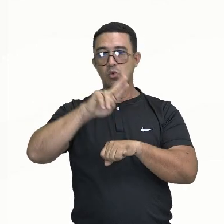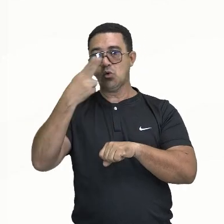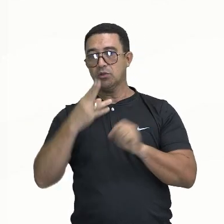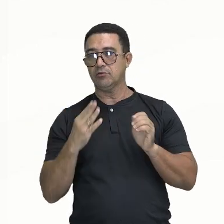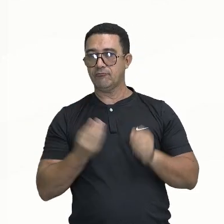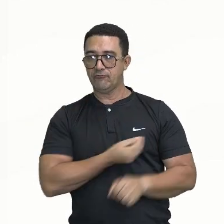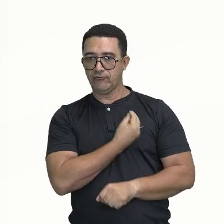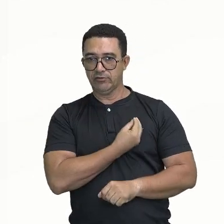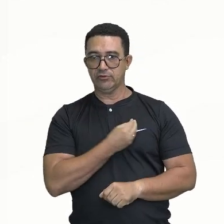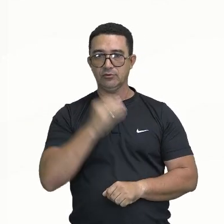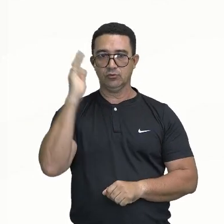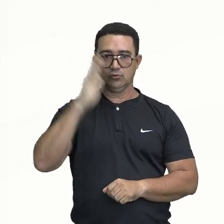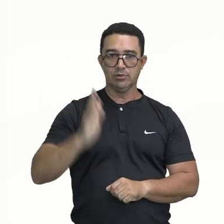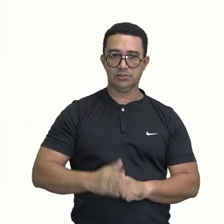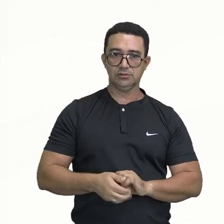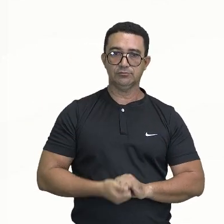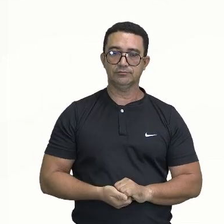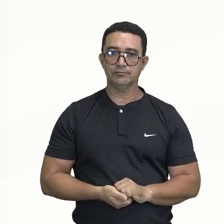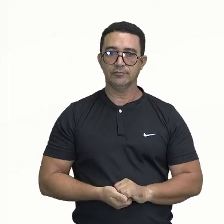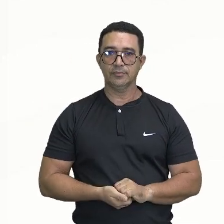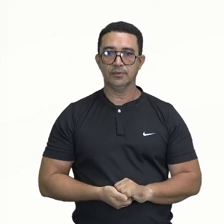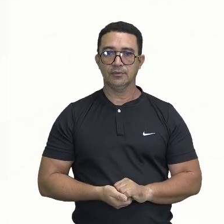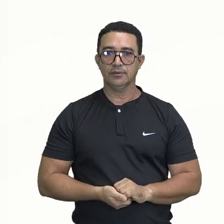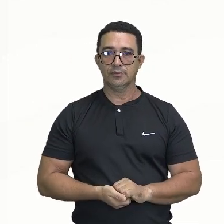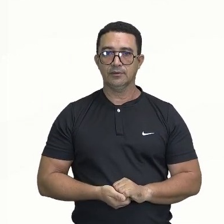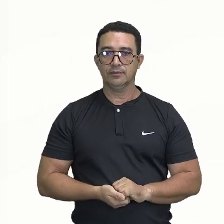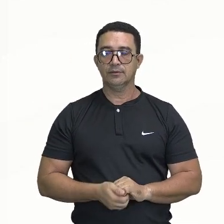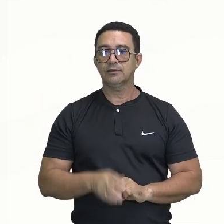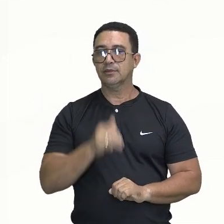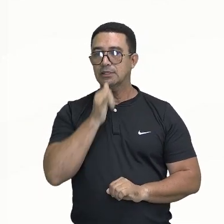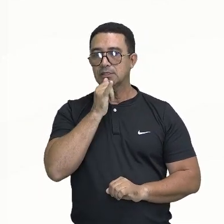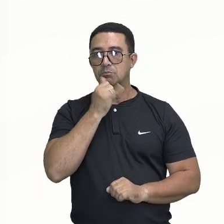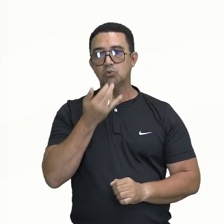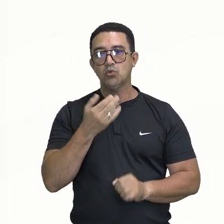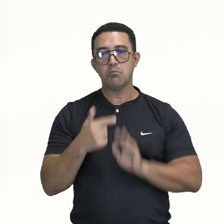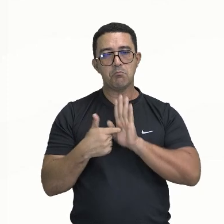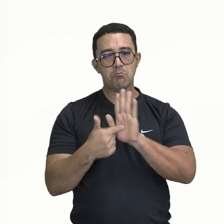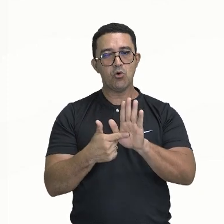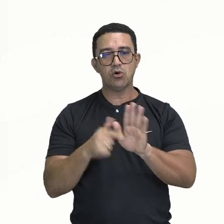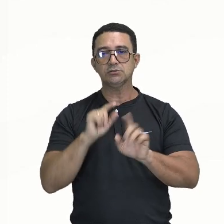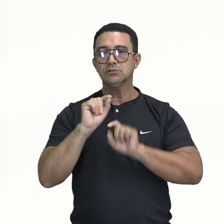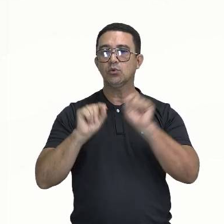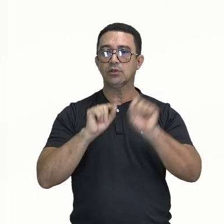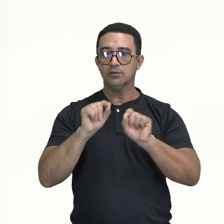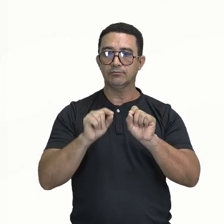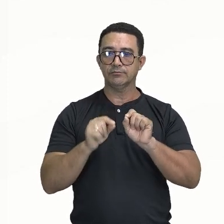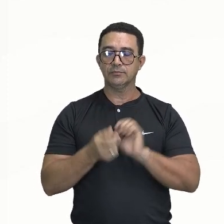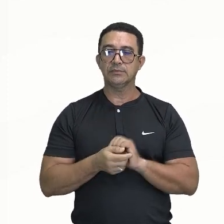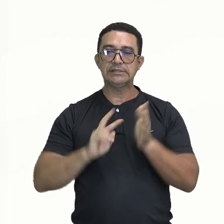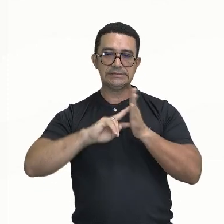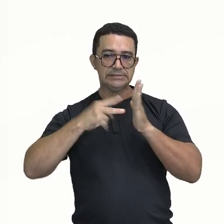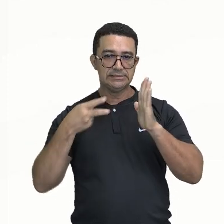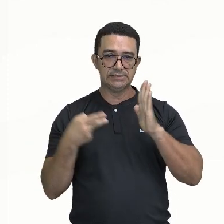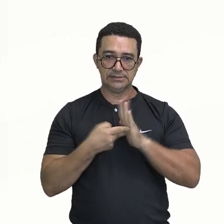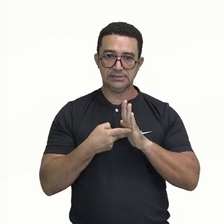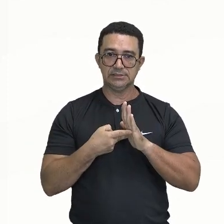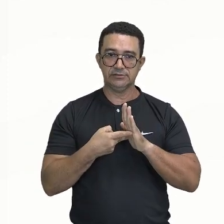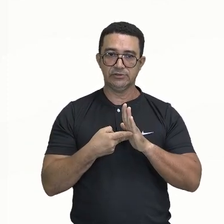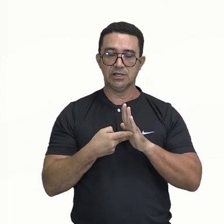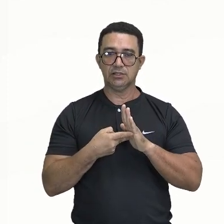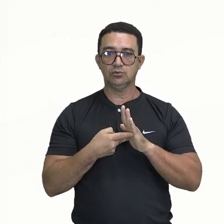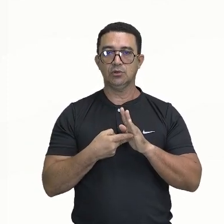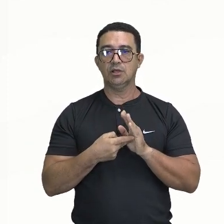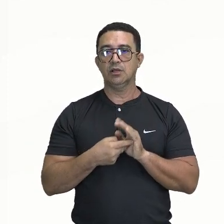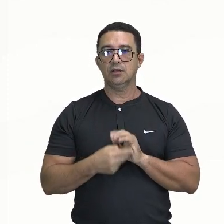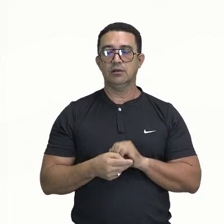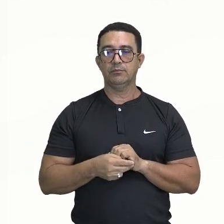Brasil. Então, o patrimônio artístico nacional, ele vai estar trazendo ali todo um significado, não